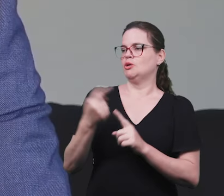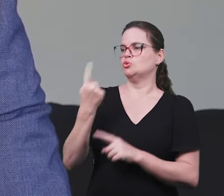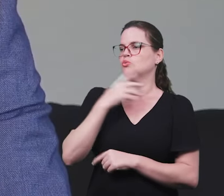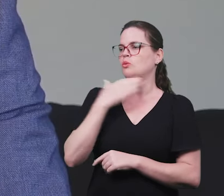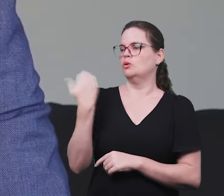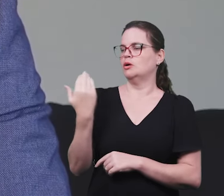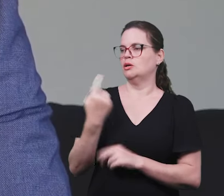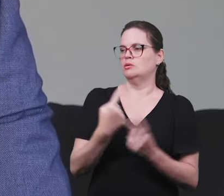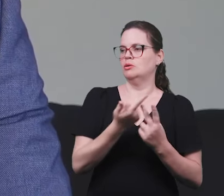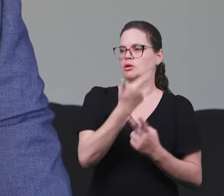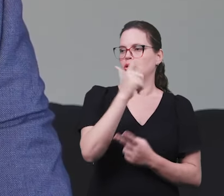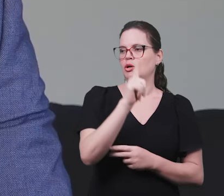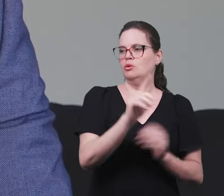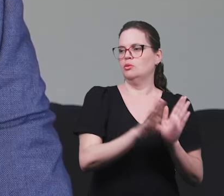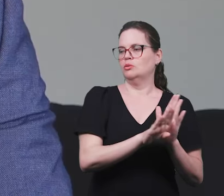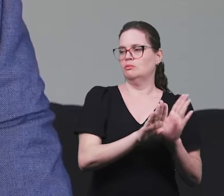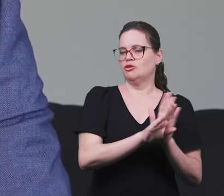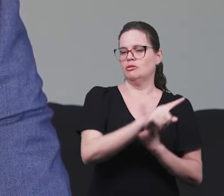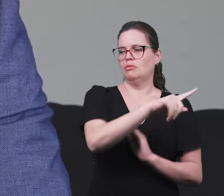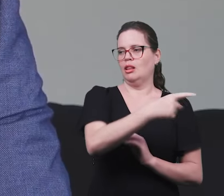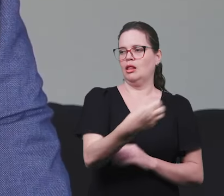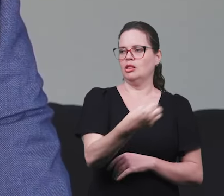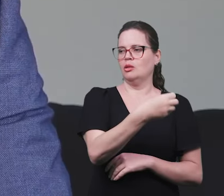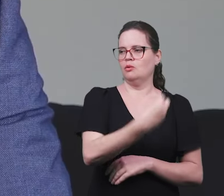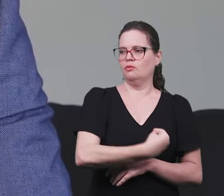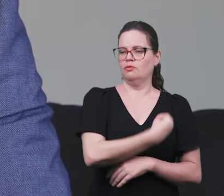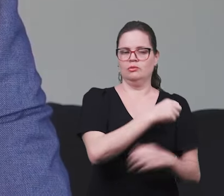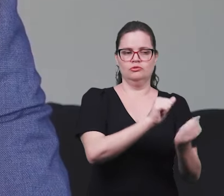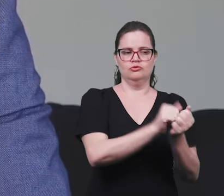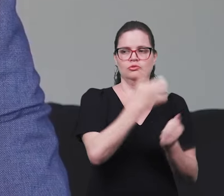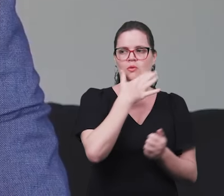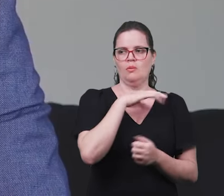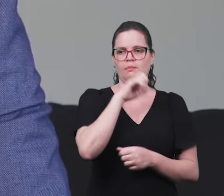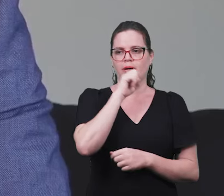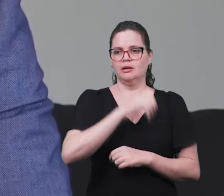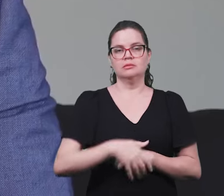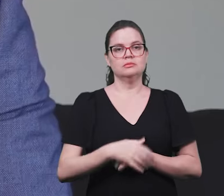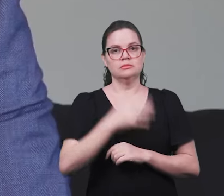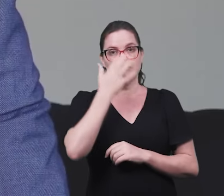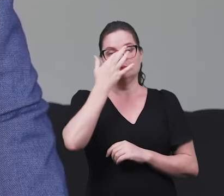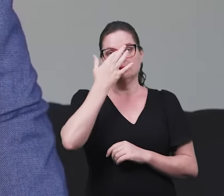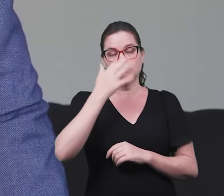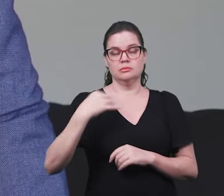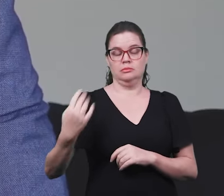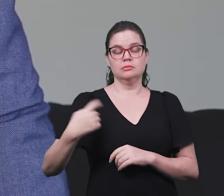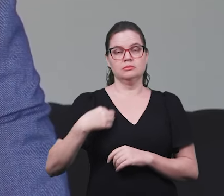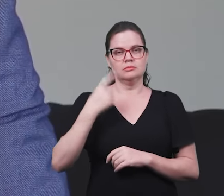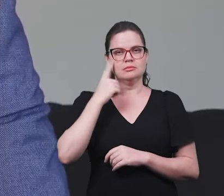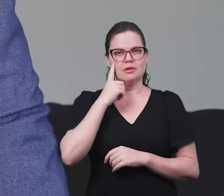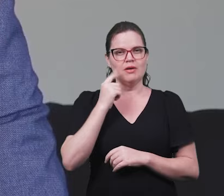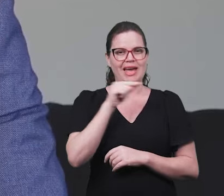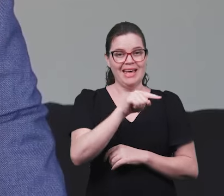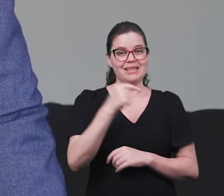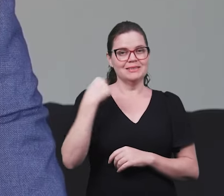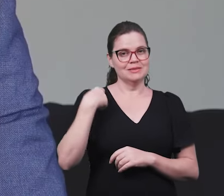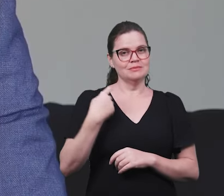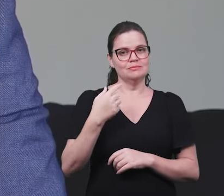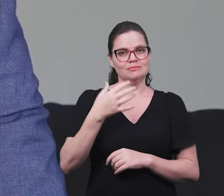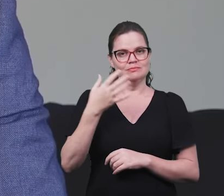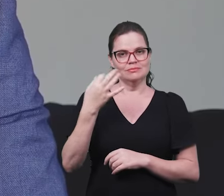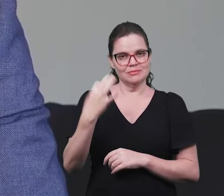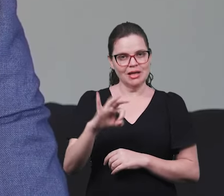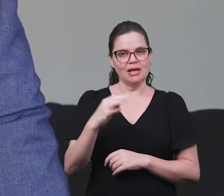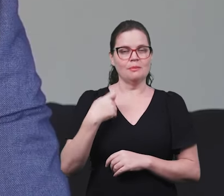existia. E o outro, que era o mais novo, ficou com o pai, né, provando novamente que para eles José já estava morto.